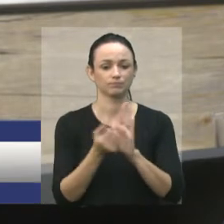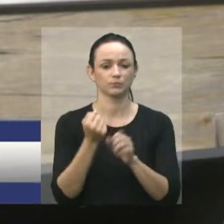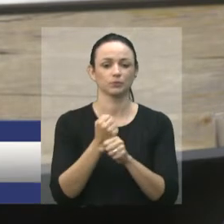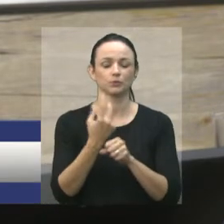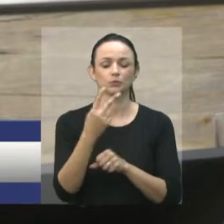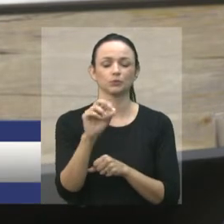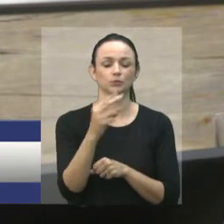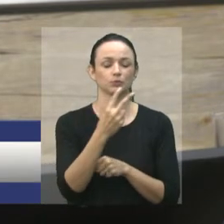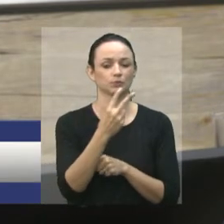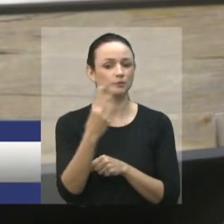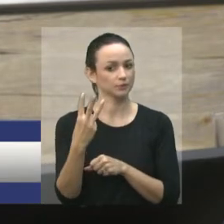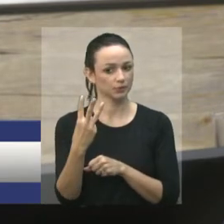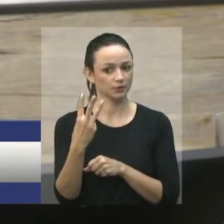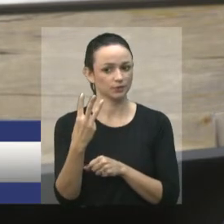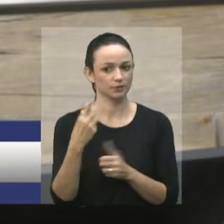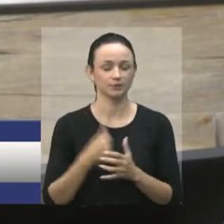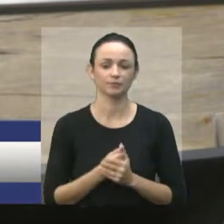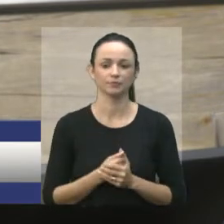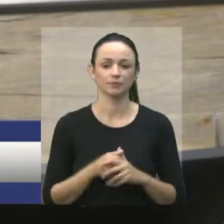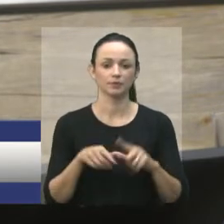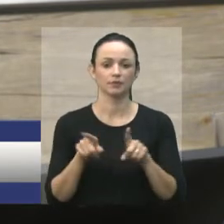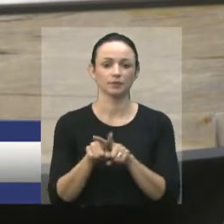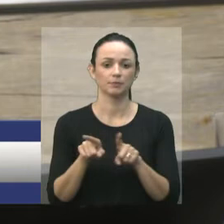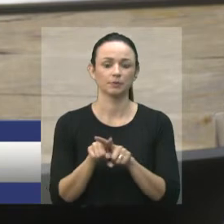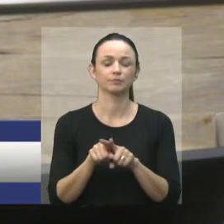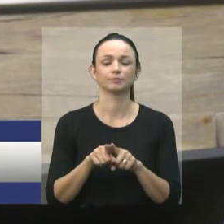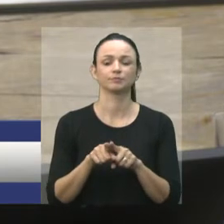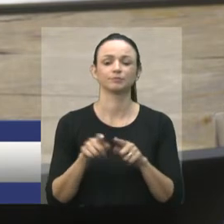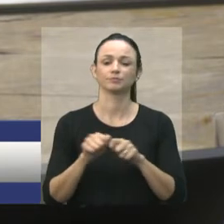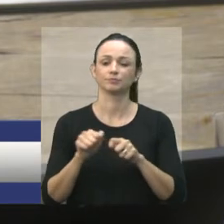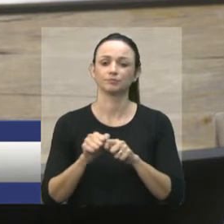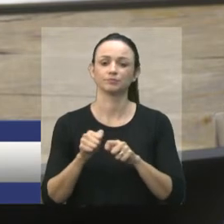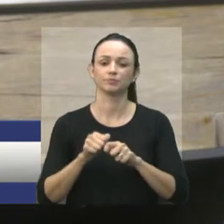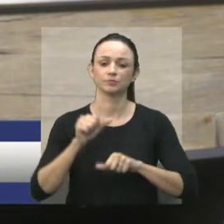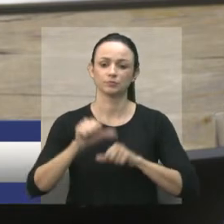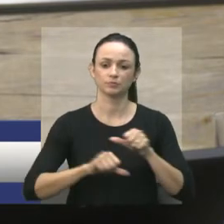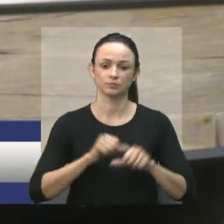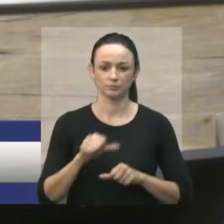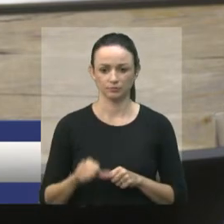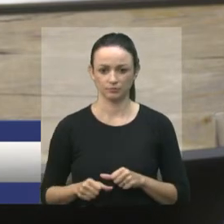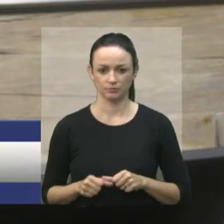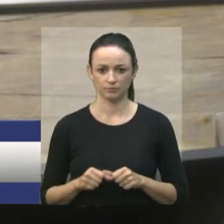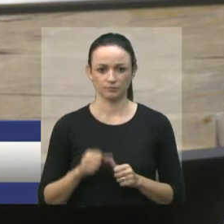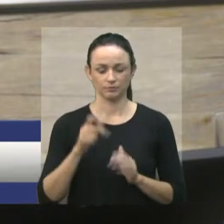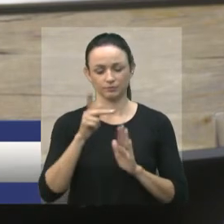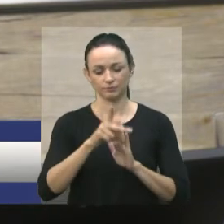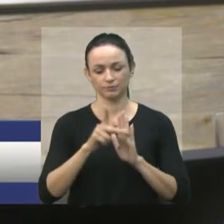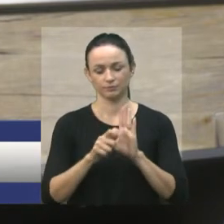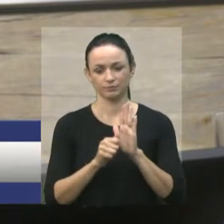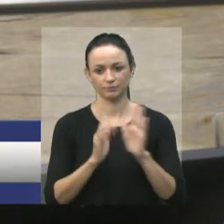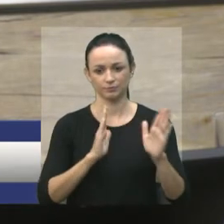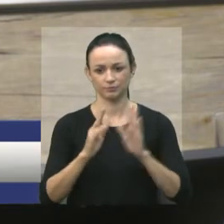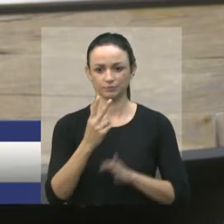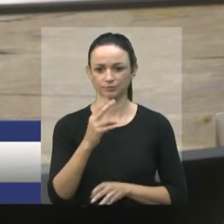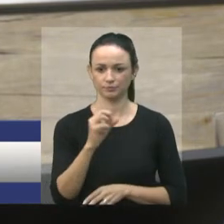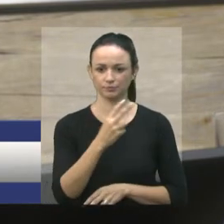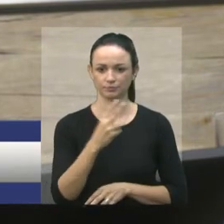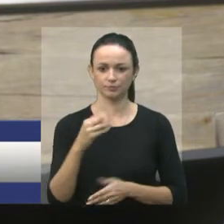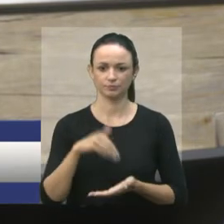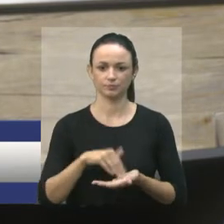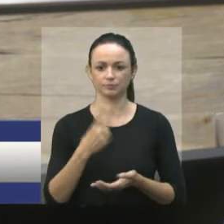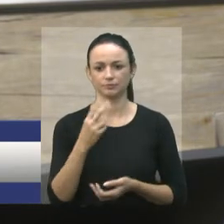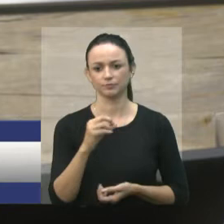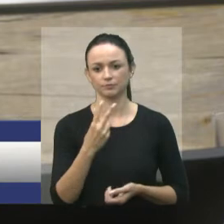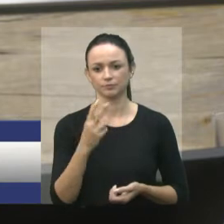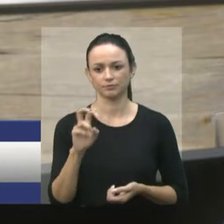exercício financeiro de 2023, bem como promovidas as alterações no plano plurianual para o período de 2022